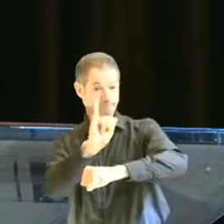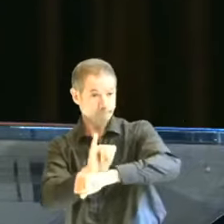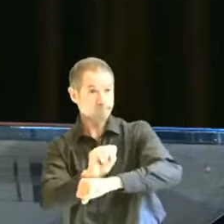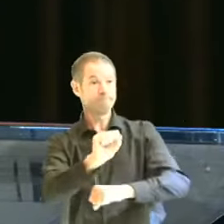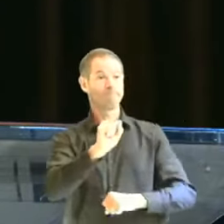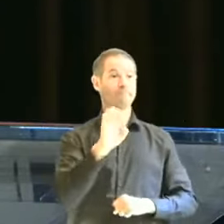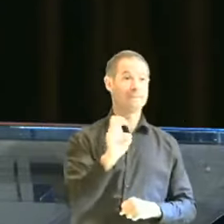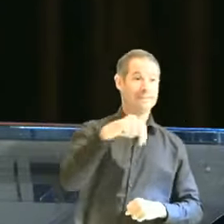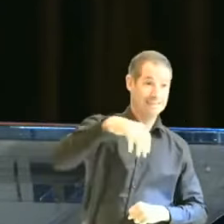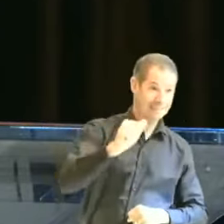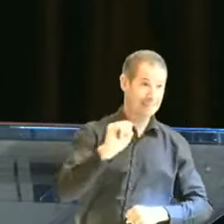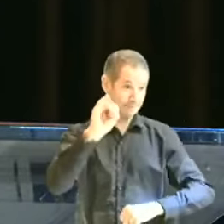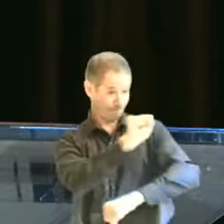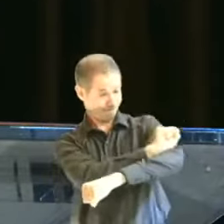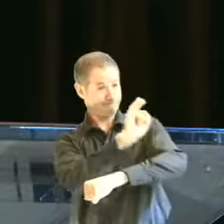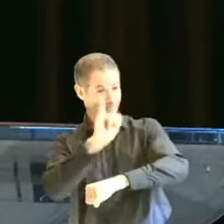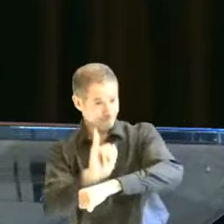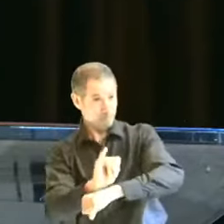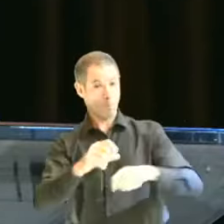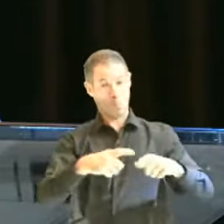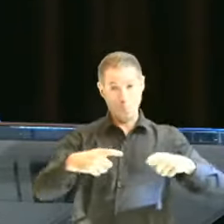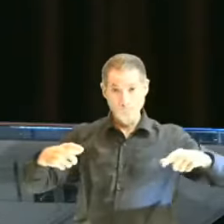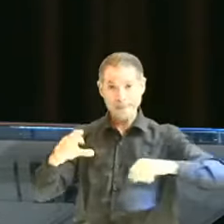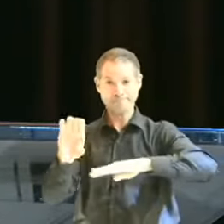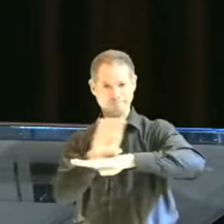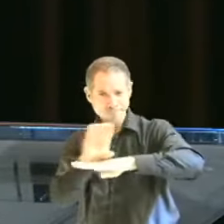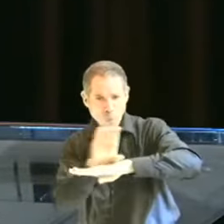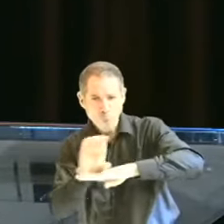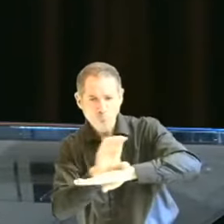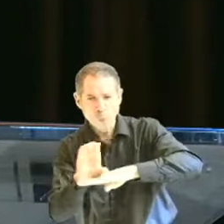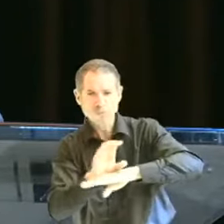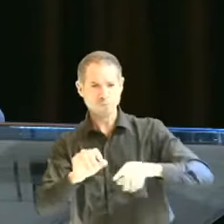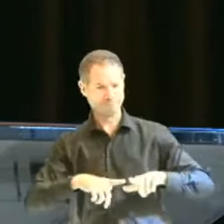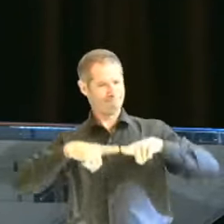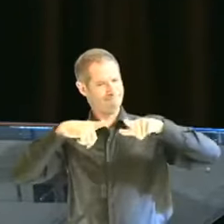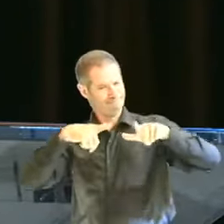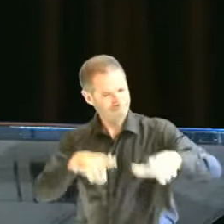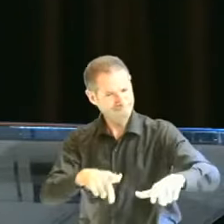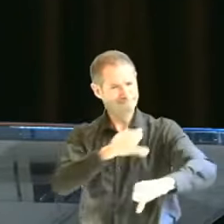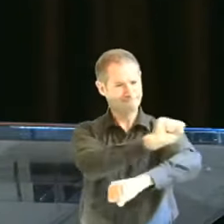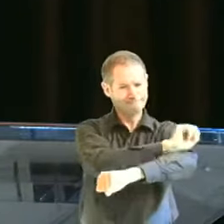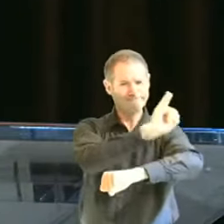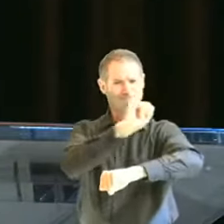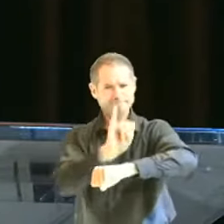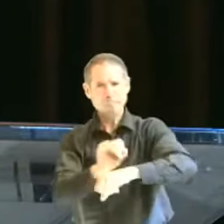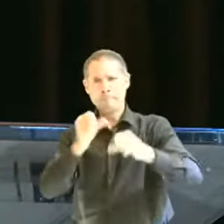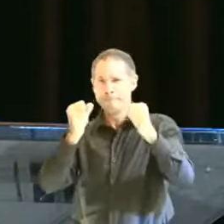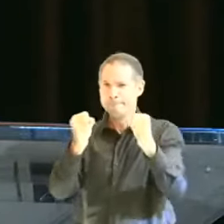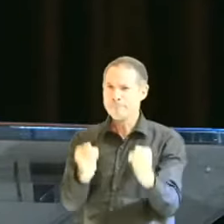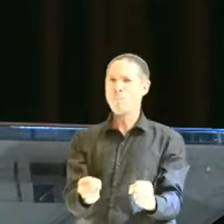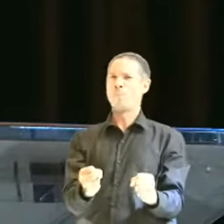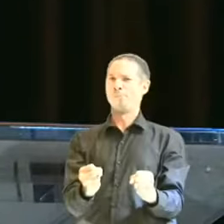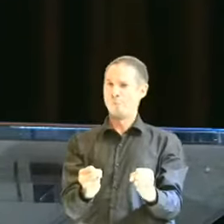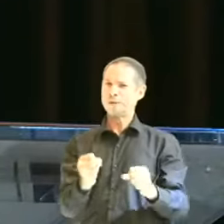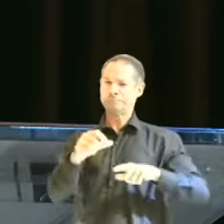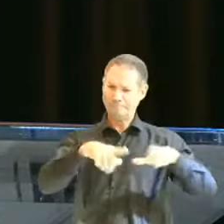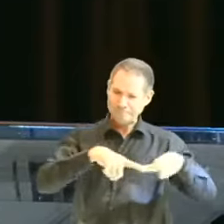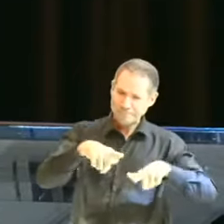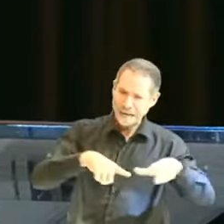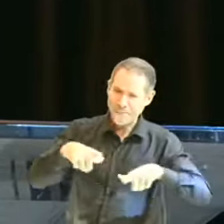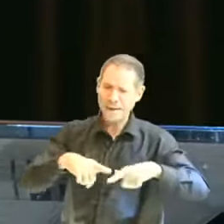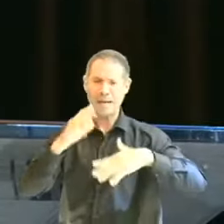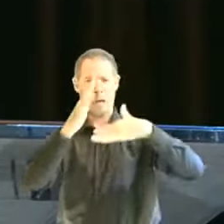parceiro nosso. A maioria dos cursos saem com certificação do Senai para que eles possam